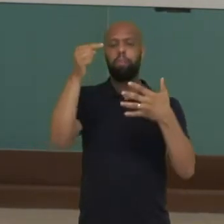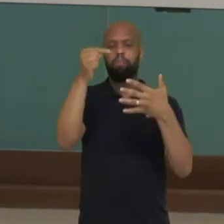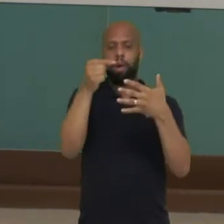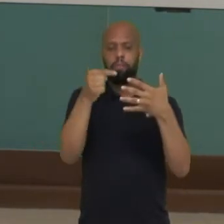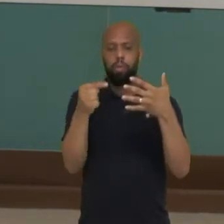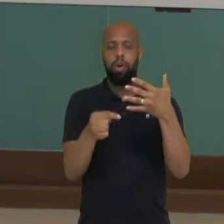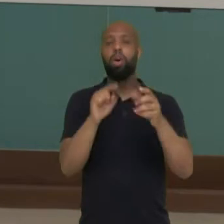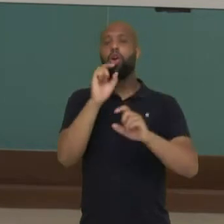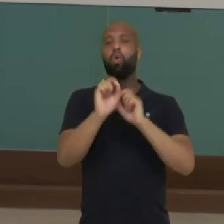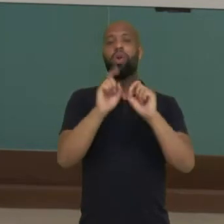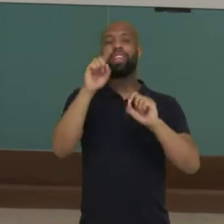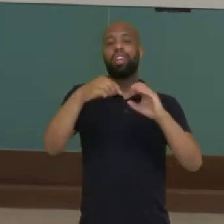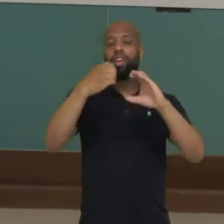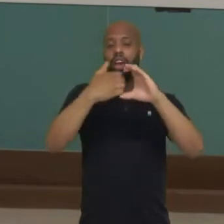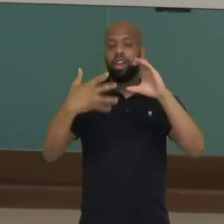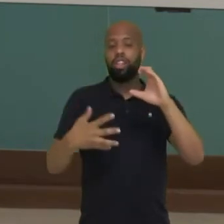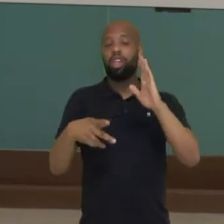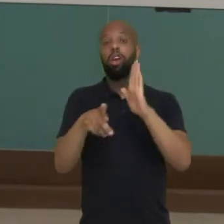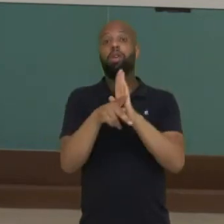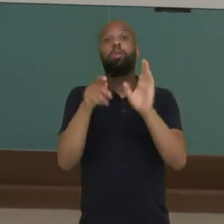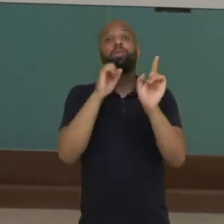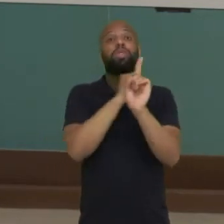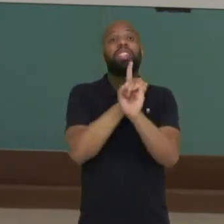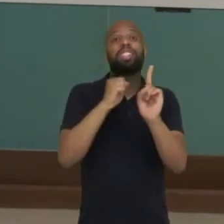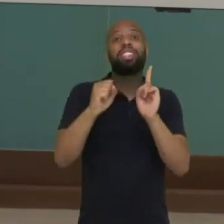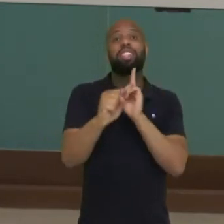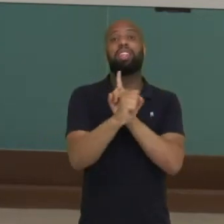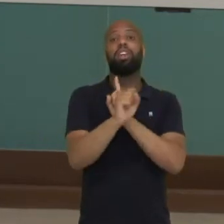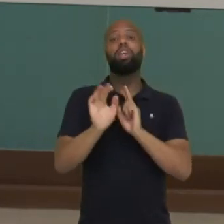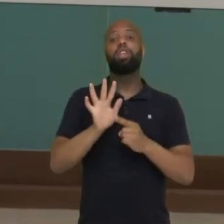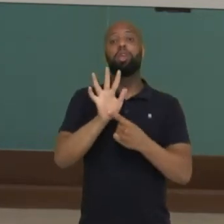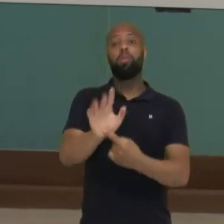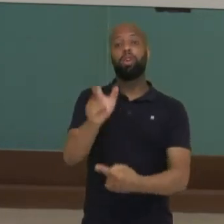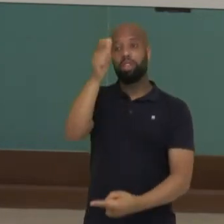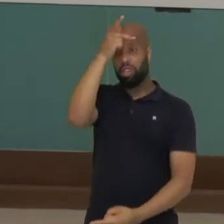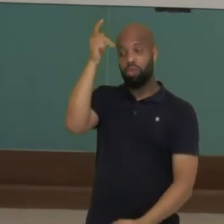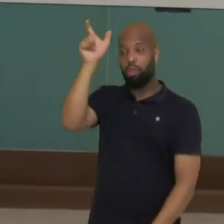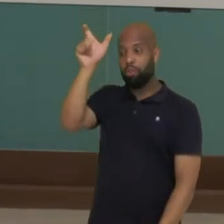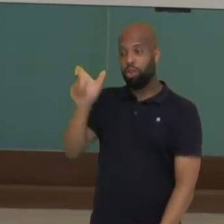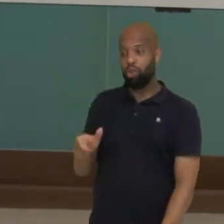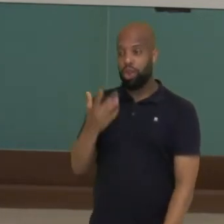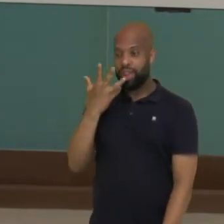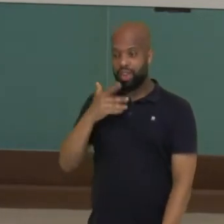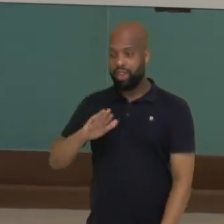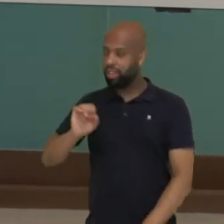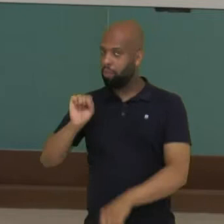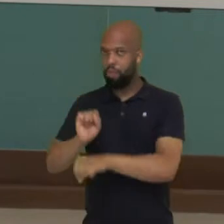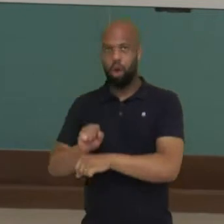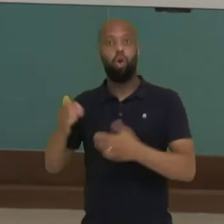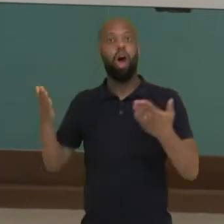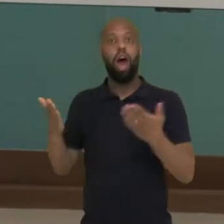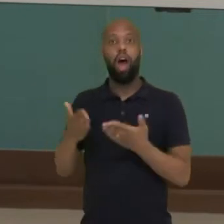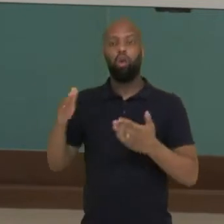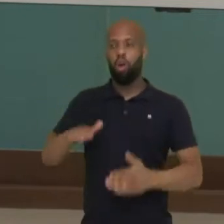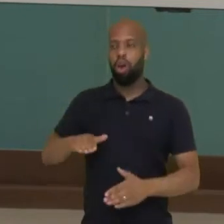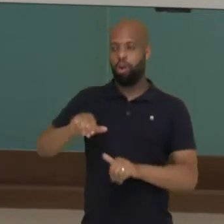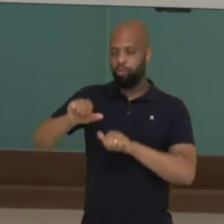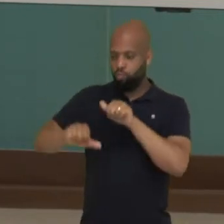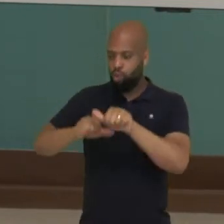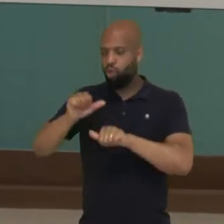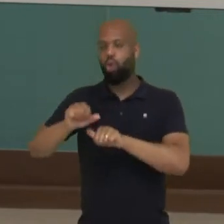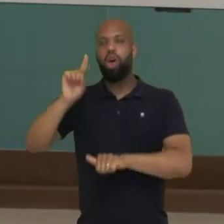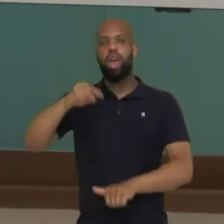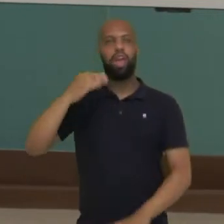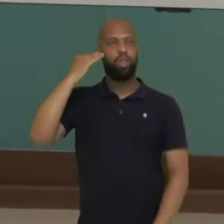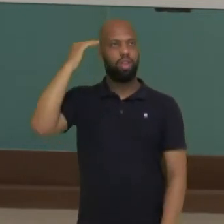quais são as características sociais que apontam que uma pessoa está deixando de ser criança e se tornando adolescente.